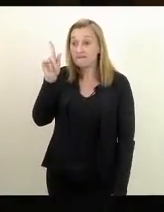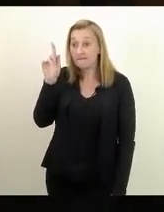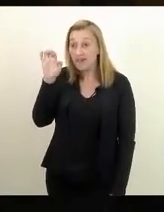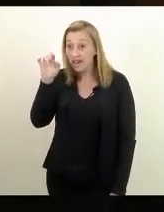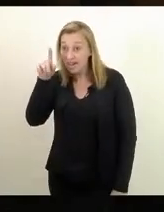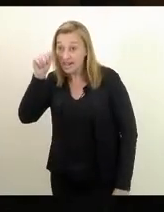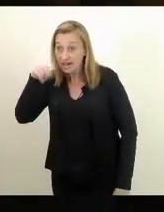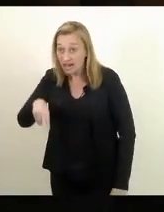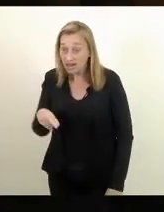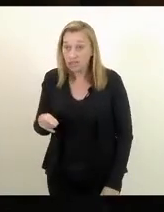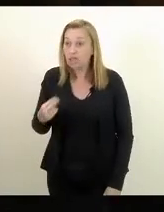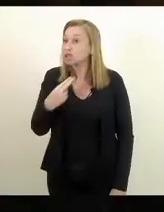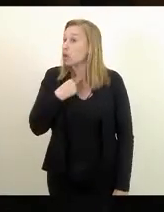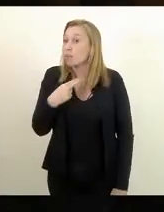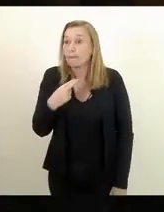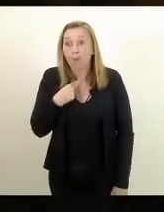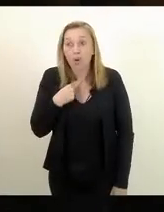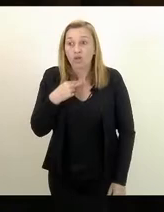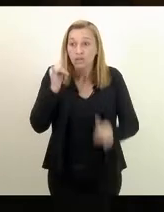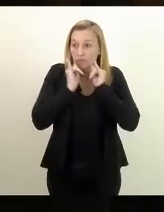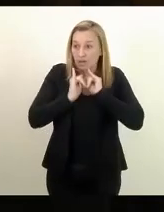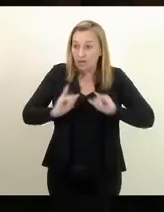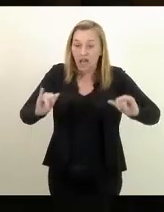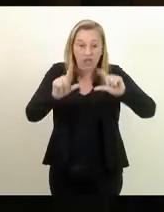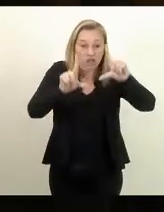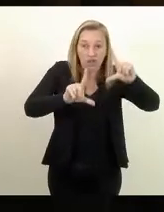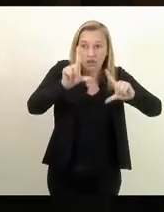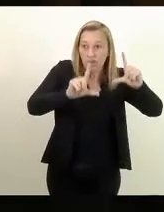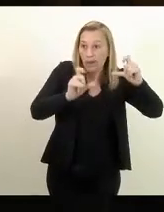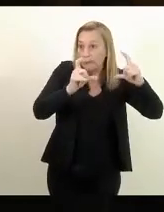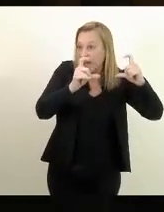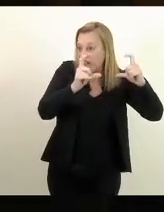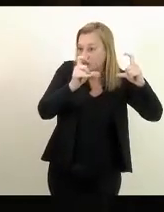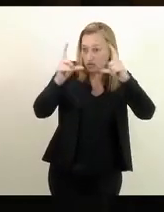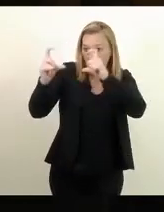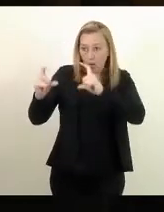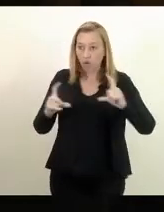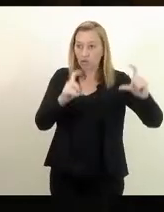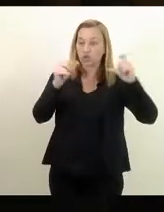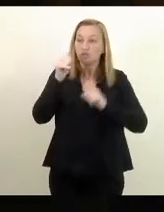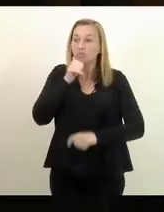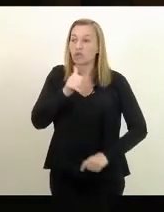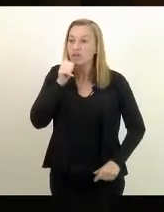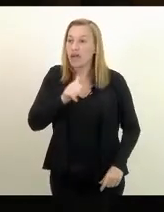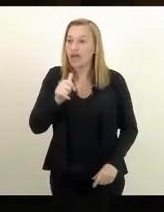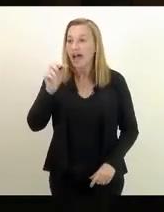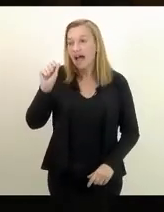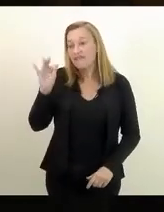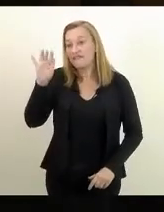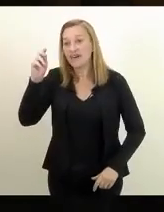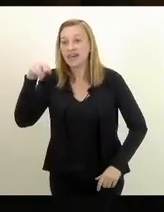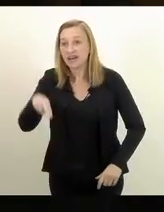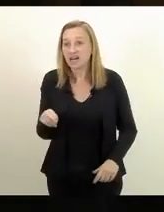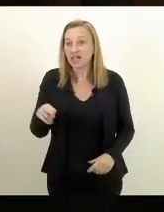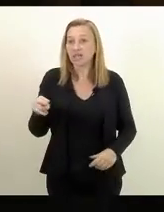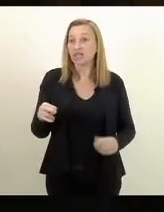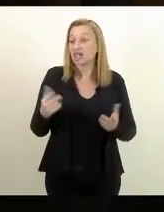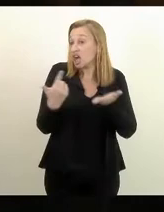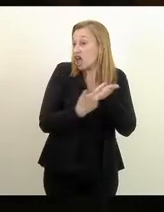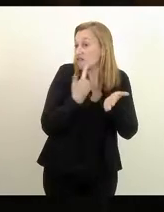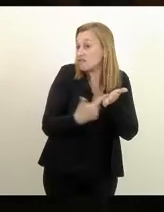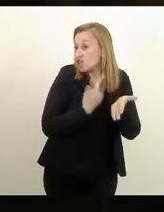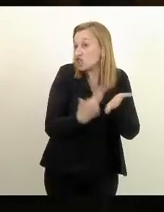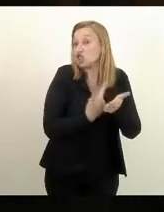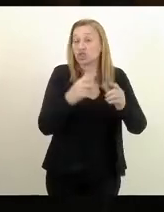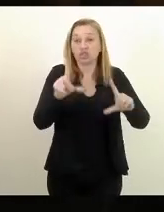não se pode publicar imagens de mulheres afegãs sob o comando do talibã em revistas em